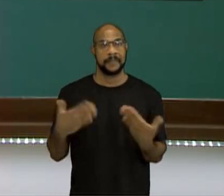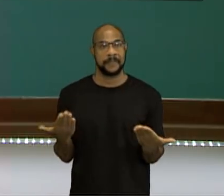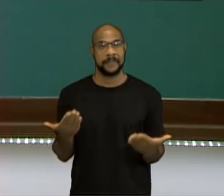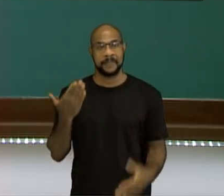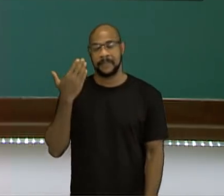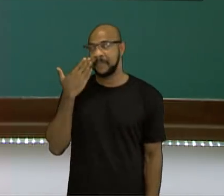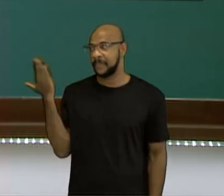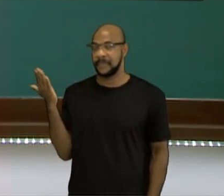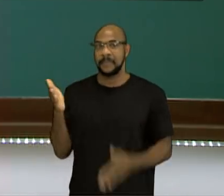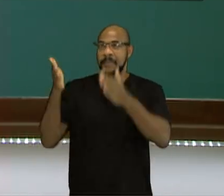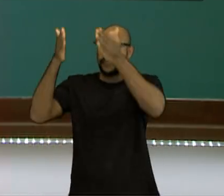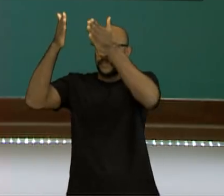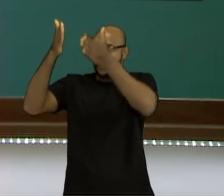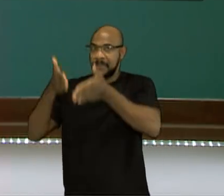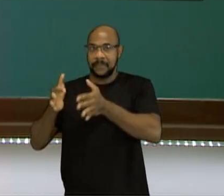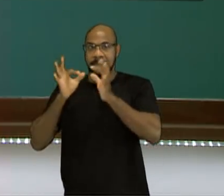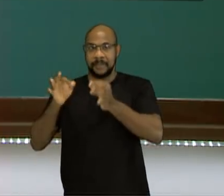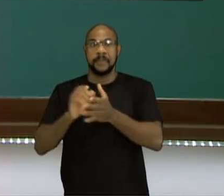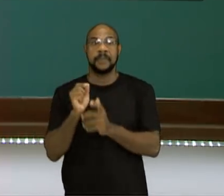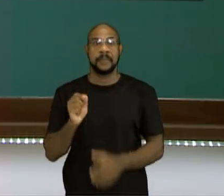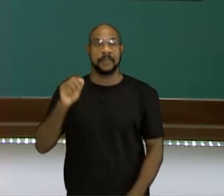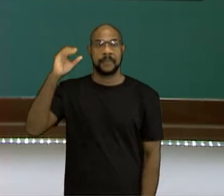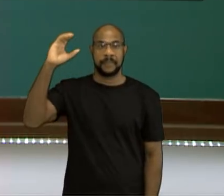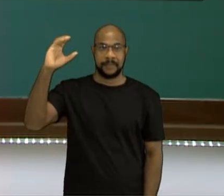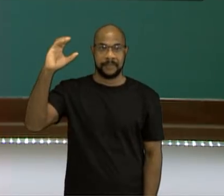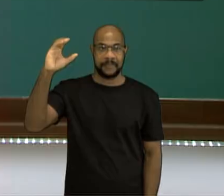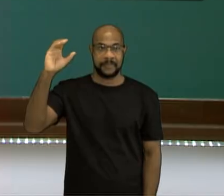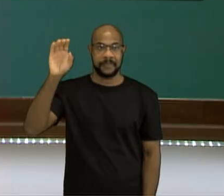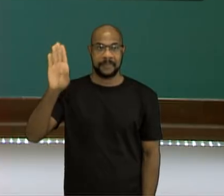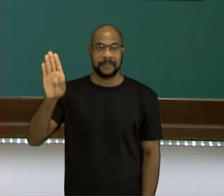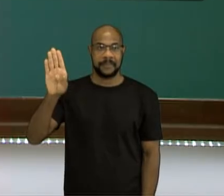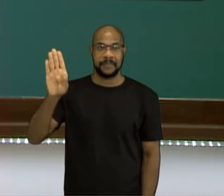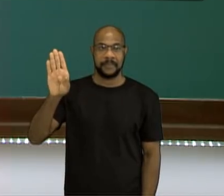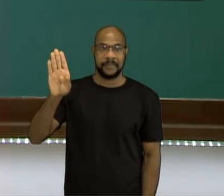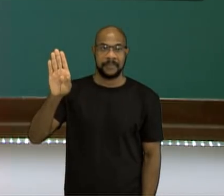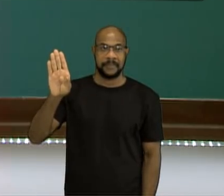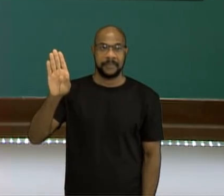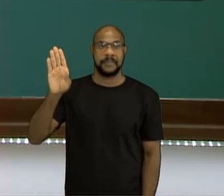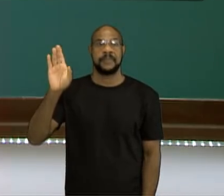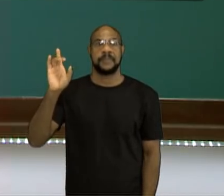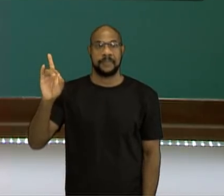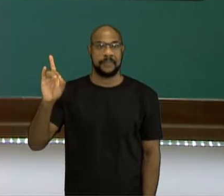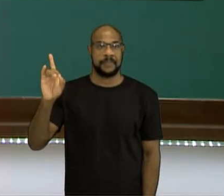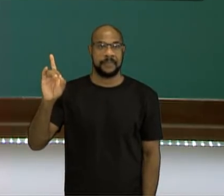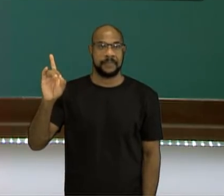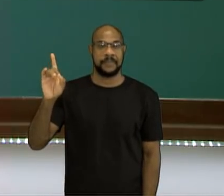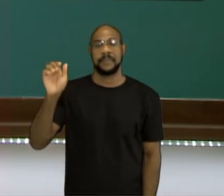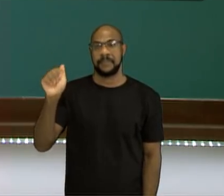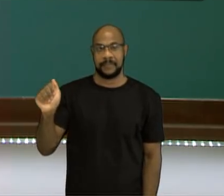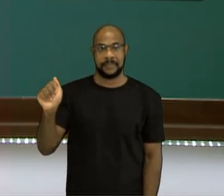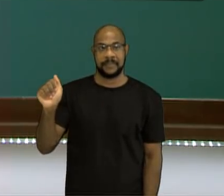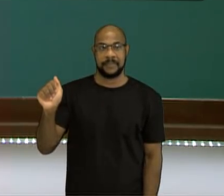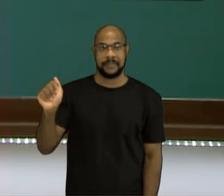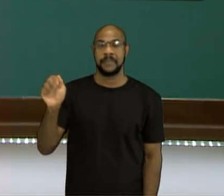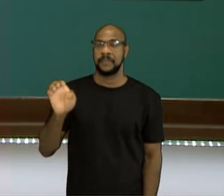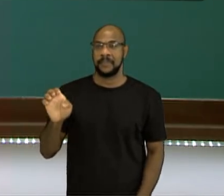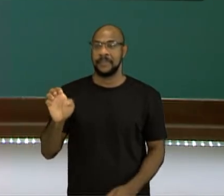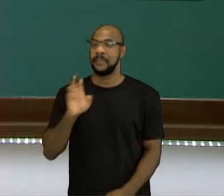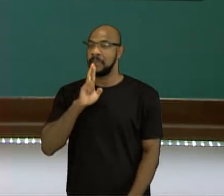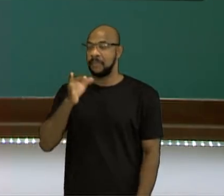ordem correta ficou C, B, D, A e